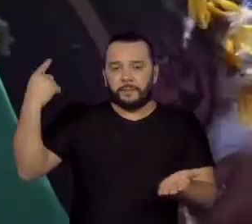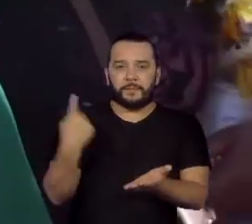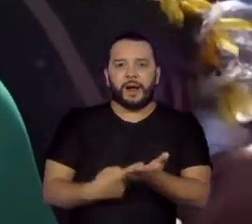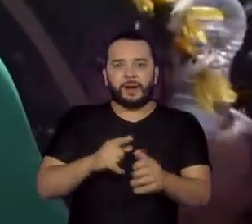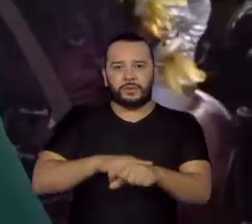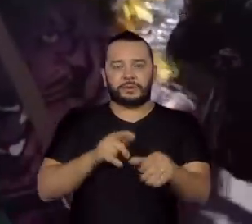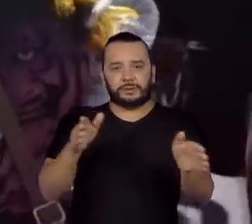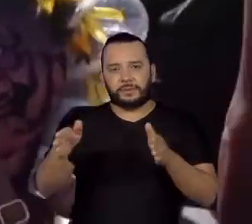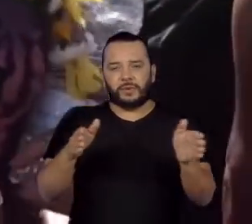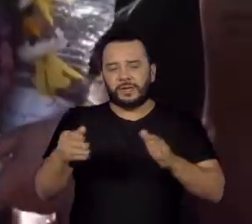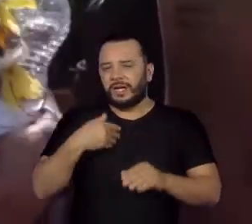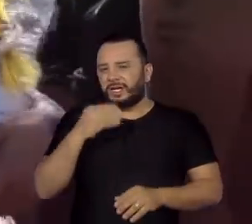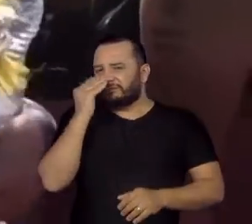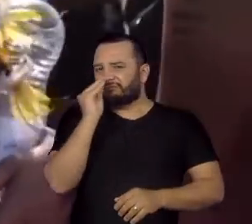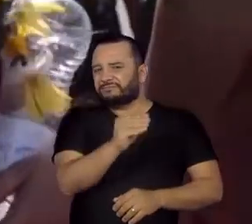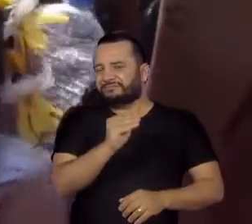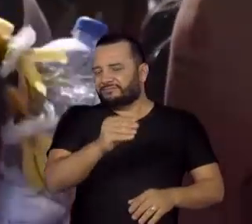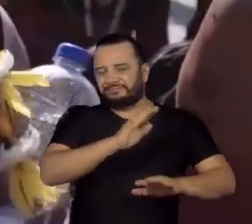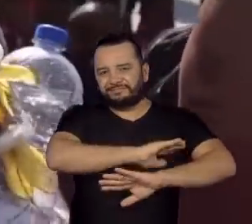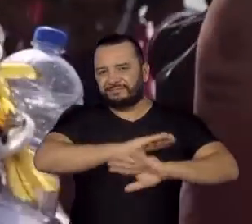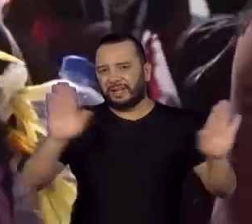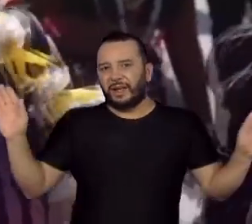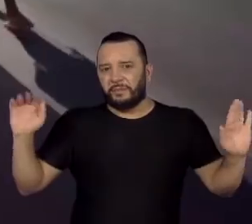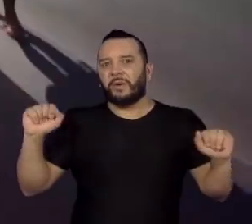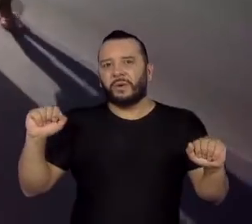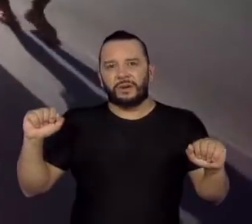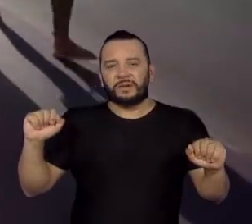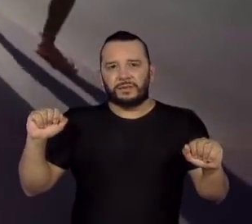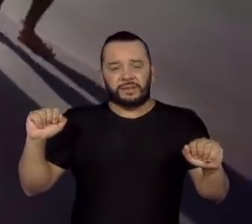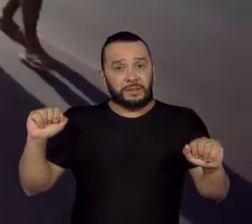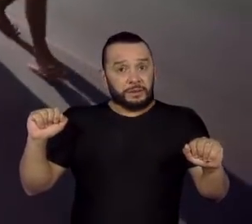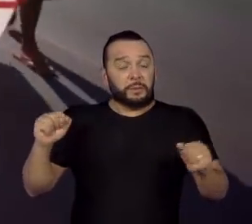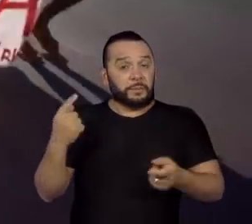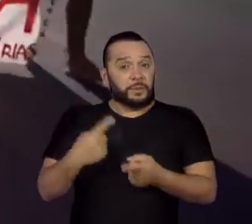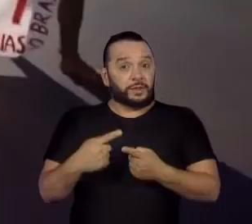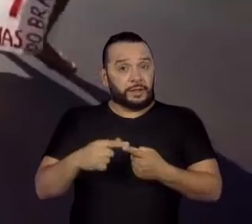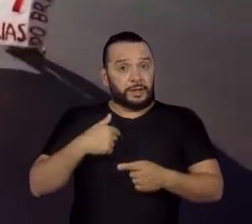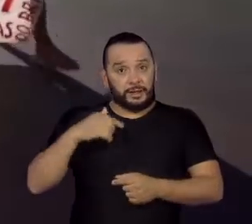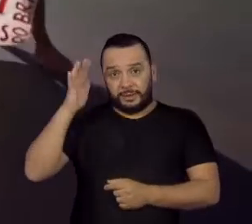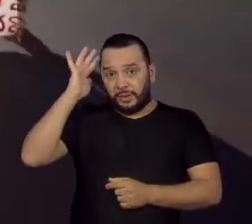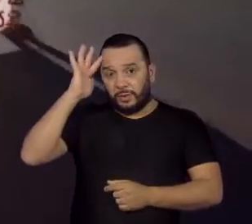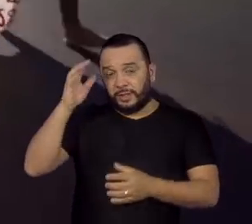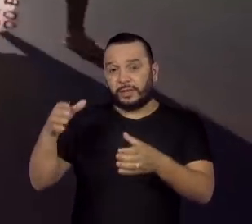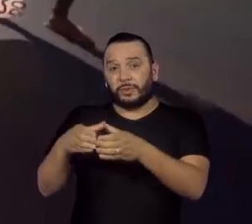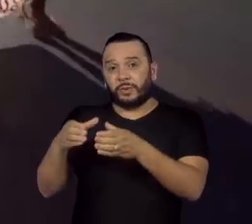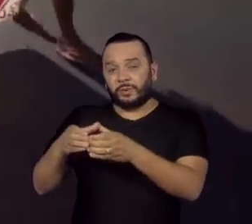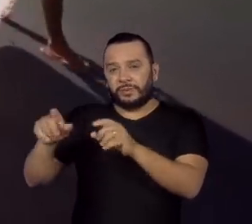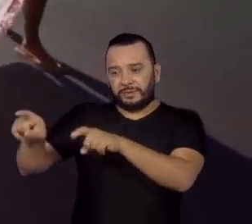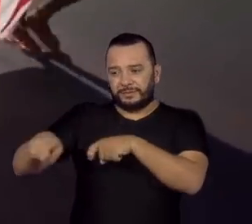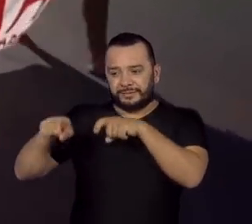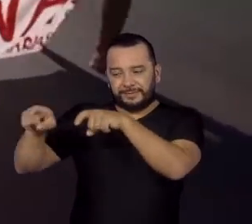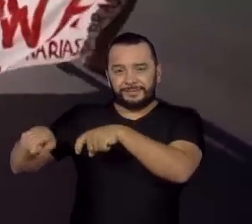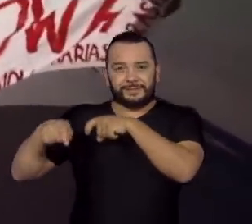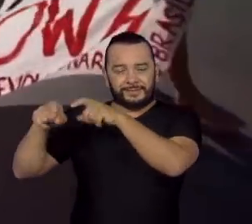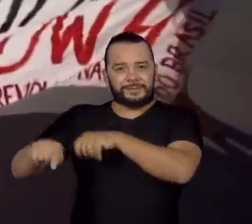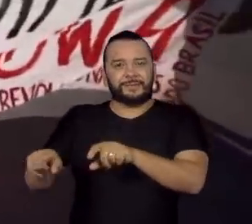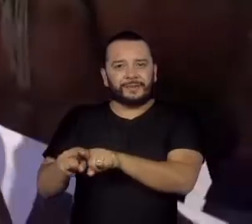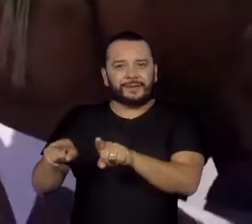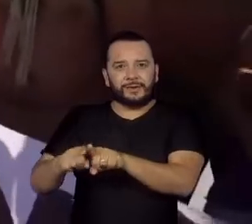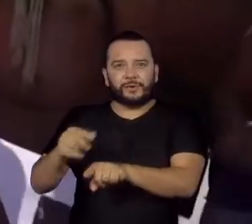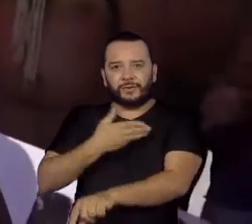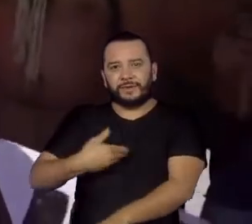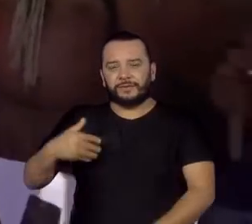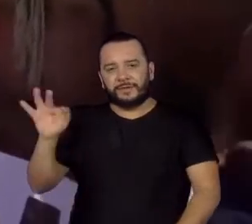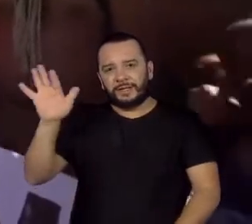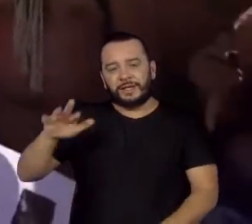marco temporal para a demarcação de terras indígenas. A tese defendida pela bancada ruralista e pelo governo federal é